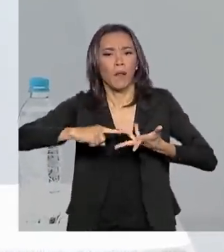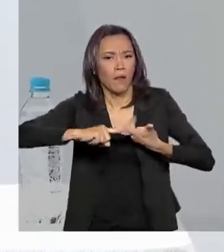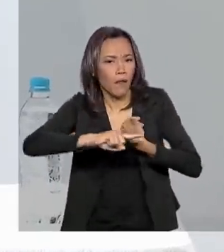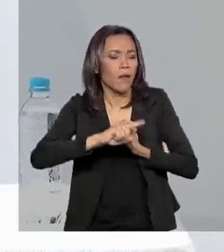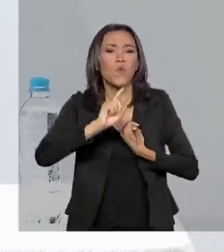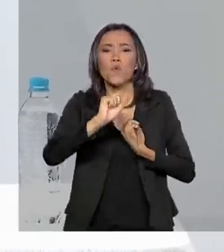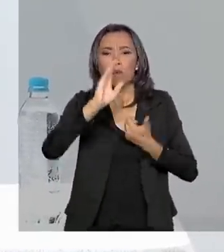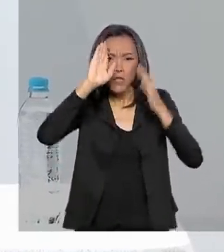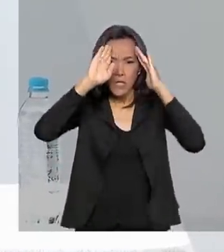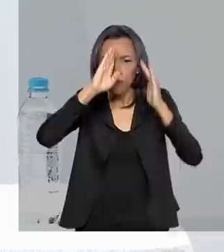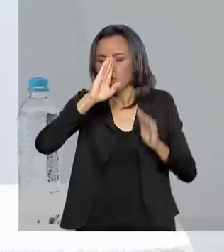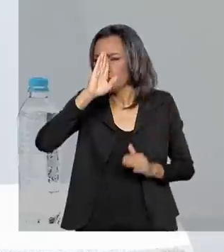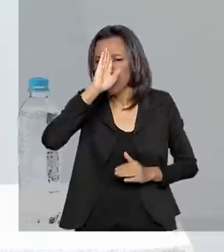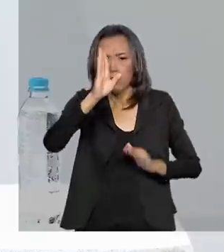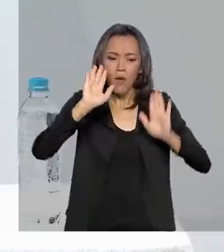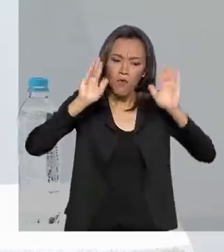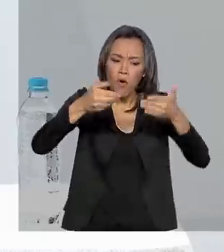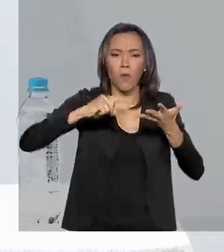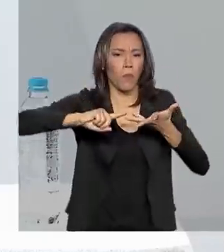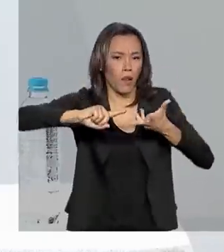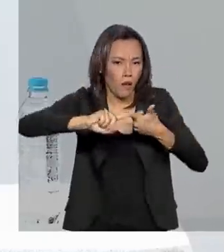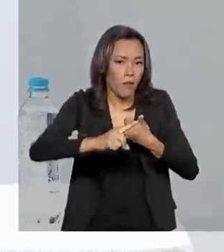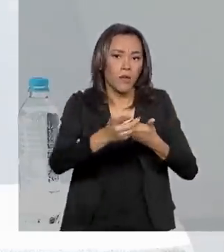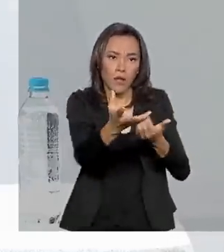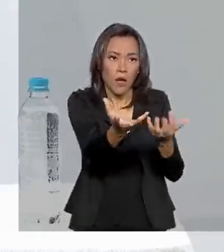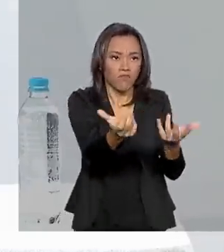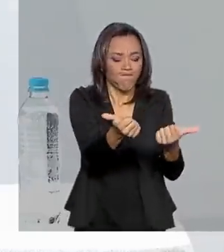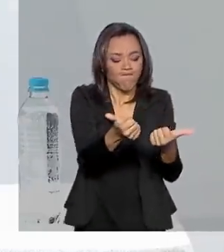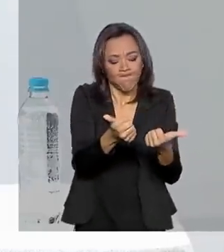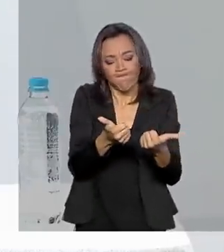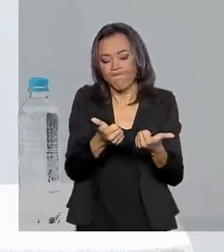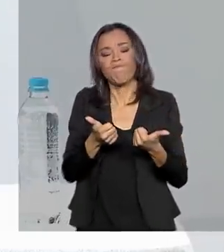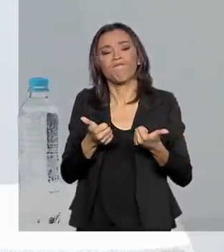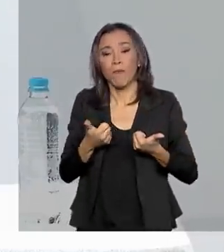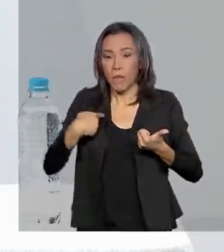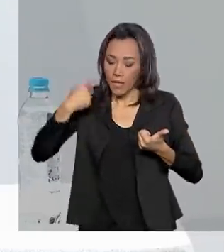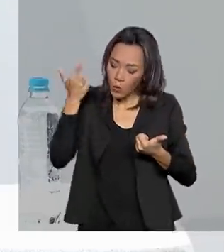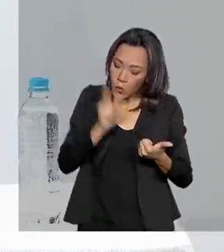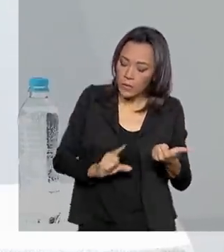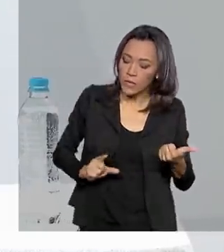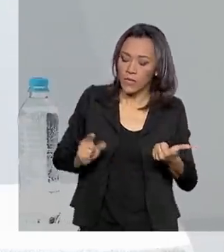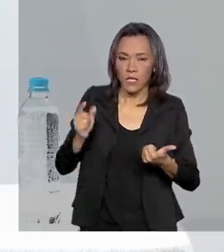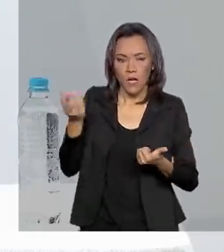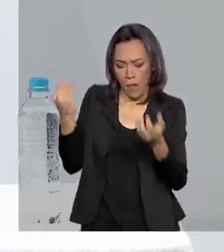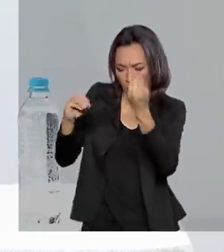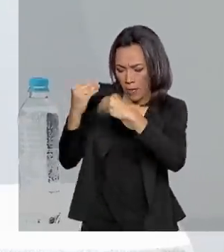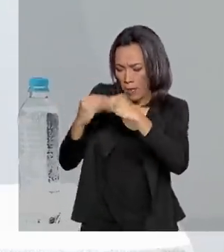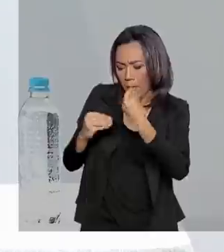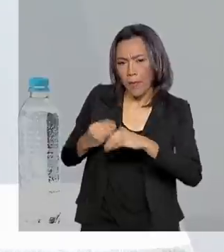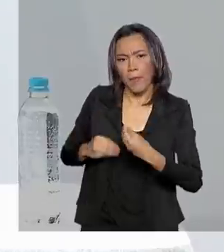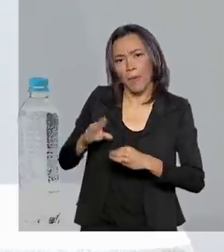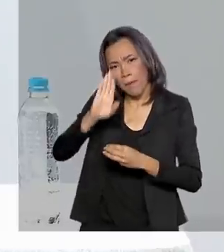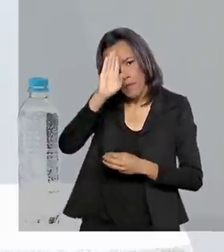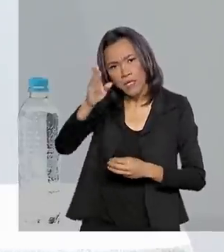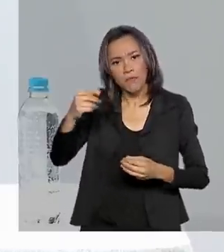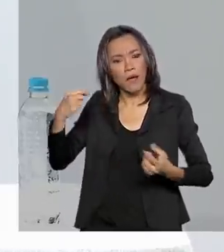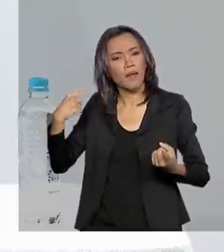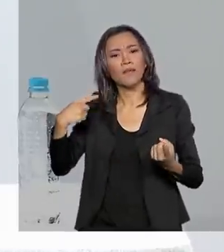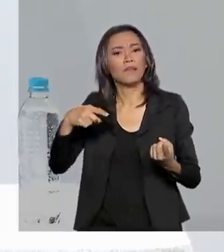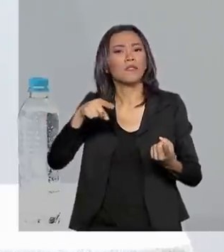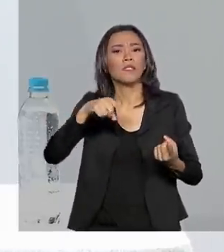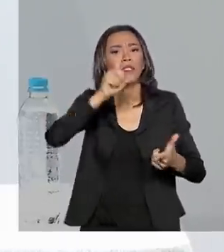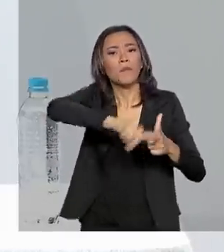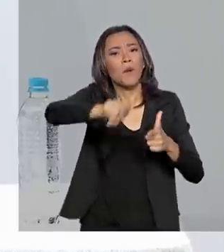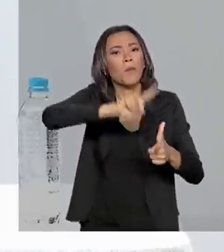prioridades para o seu estado, de modo que eu tenha condições de atacar os problemas principais de uma